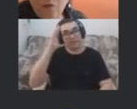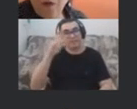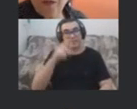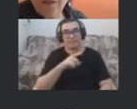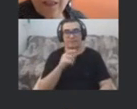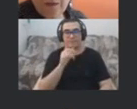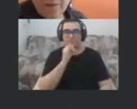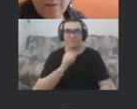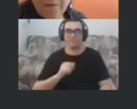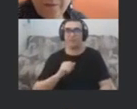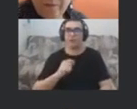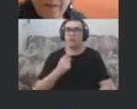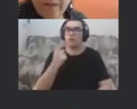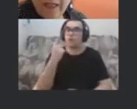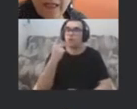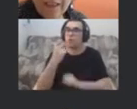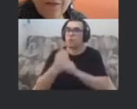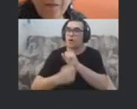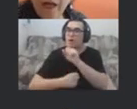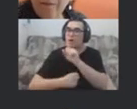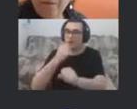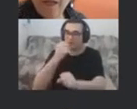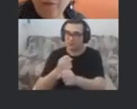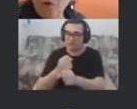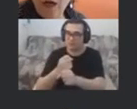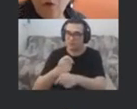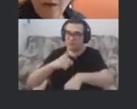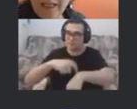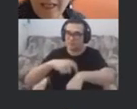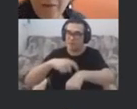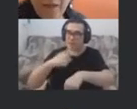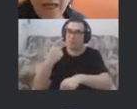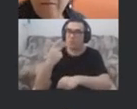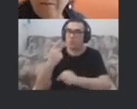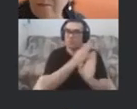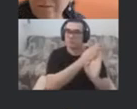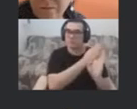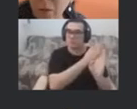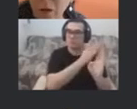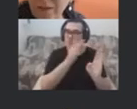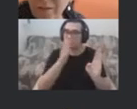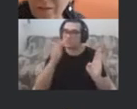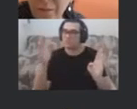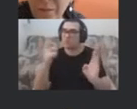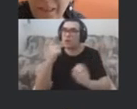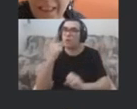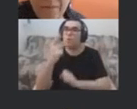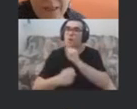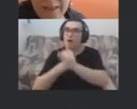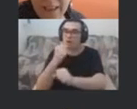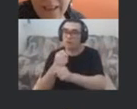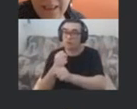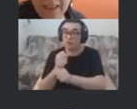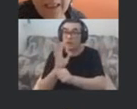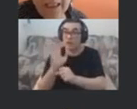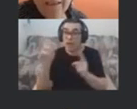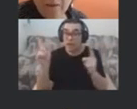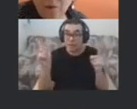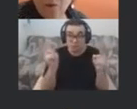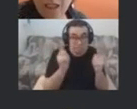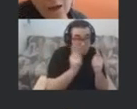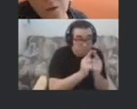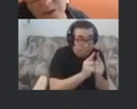3 segundos em um ano inteiro, tá? Então, é pouca coisa, é uma coisa mínima,